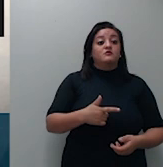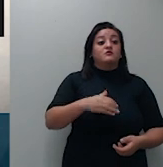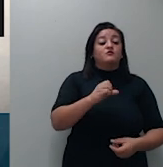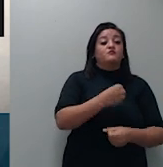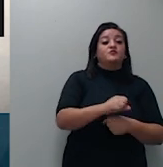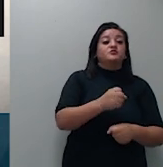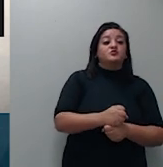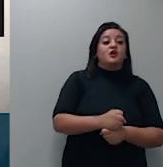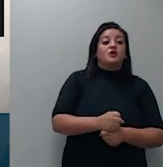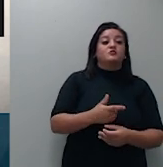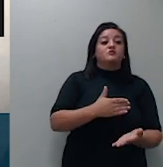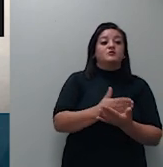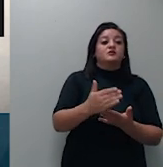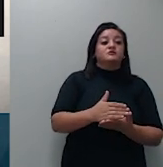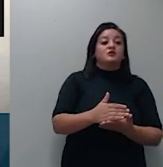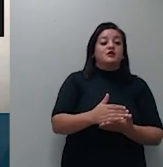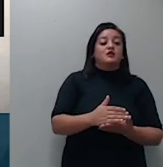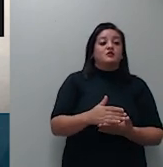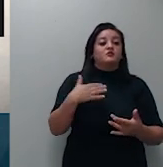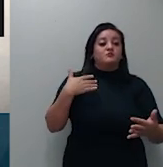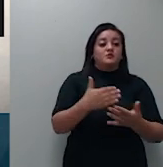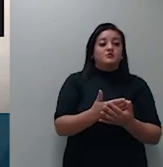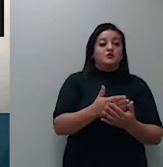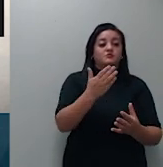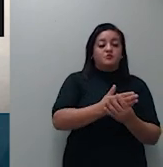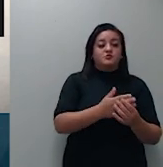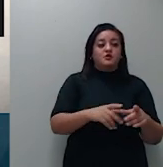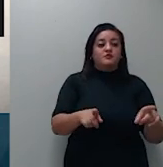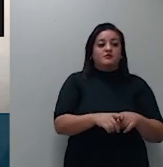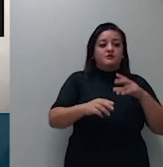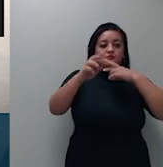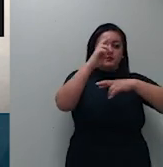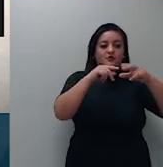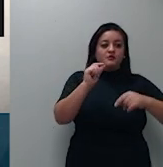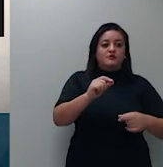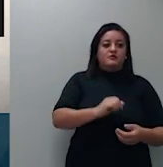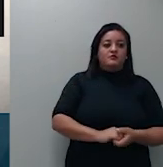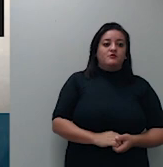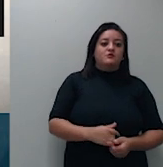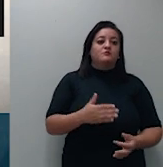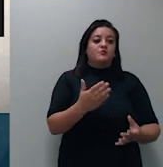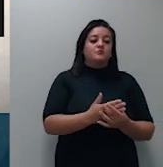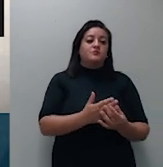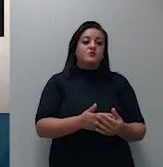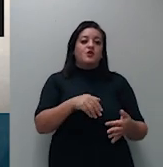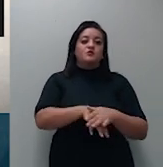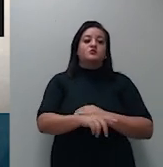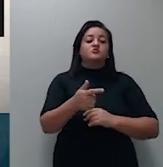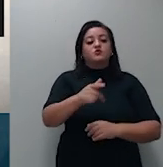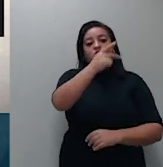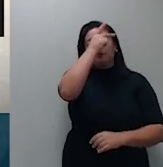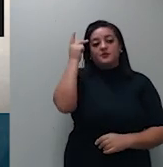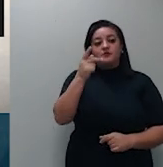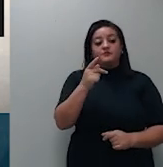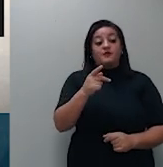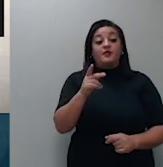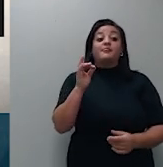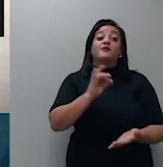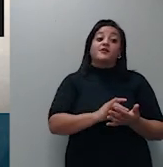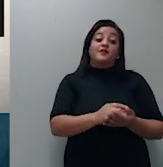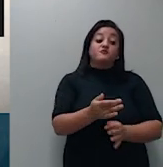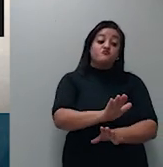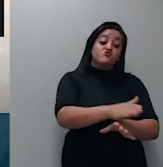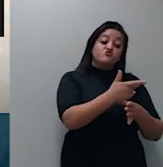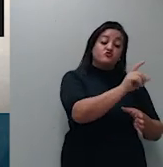vintenário vigente a época da abertura de sucessão verifico aqui no caso a inclusão de terceiro foi